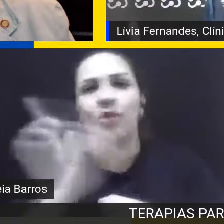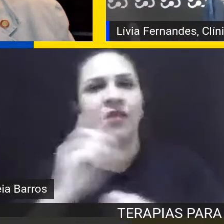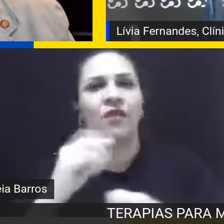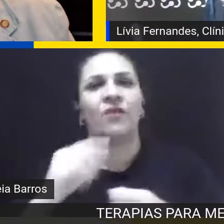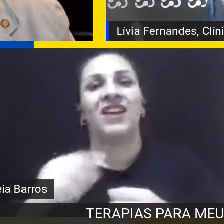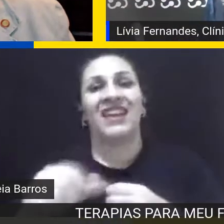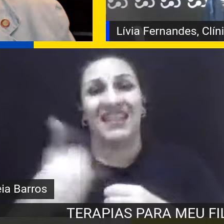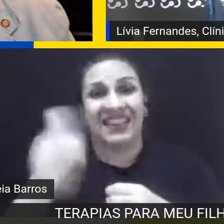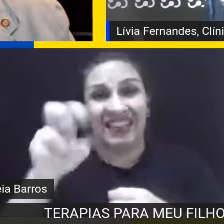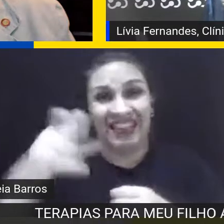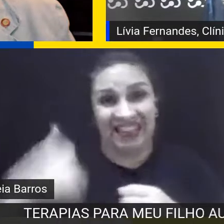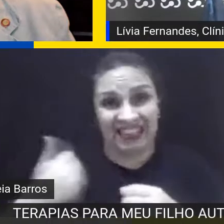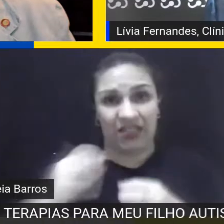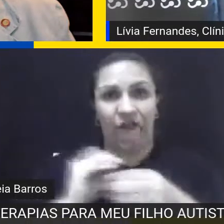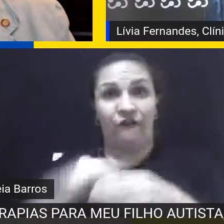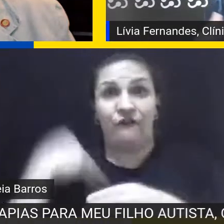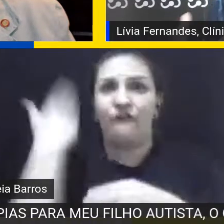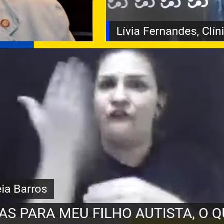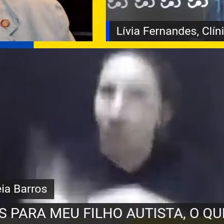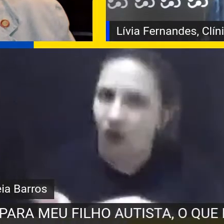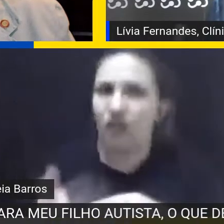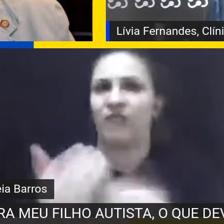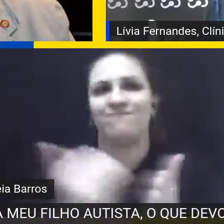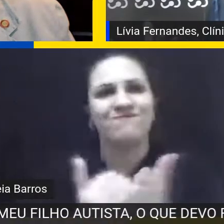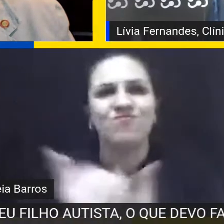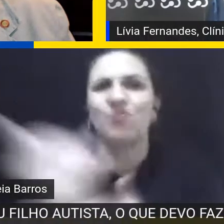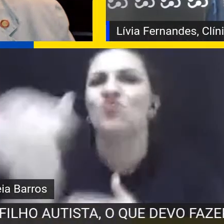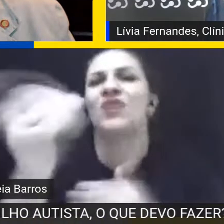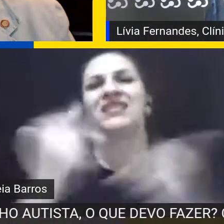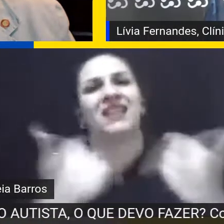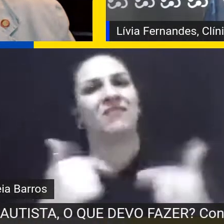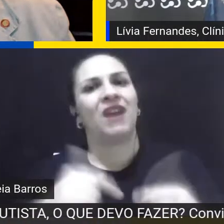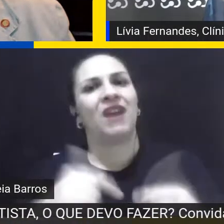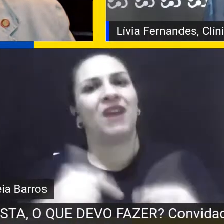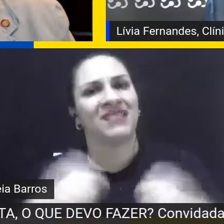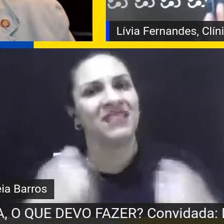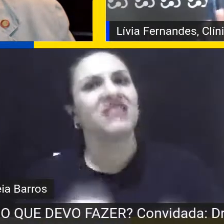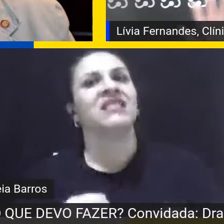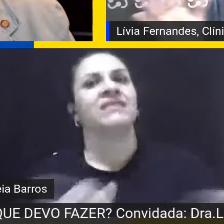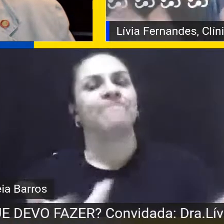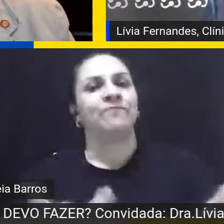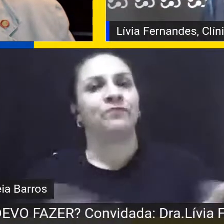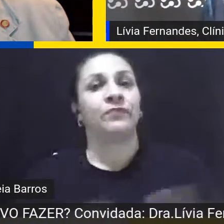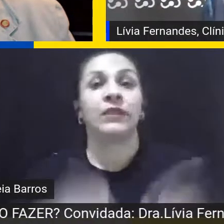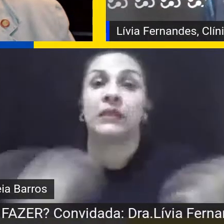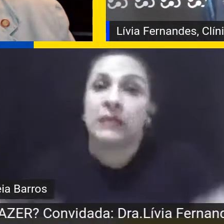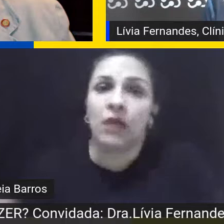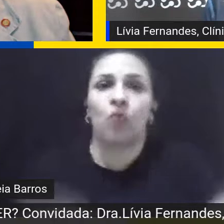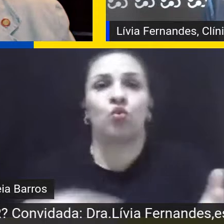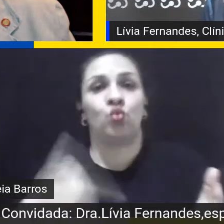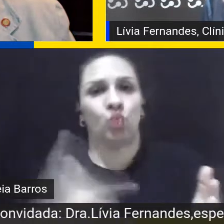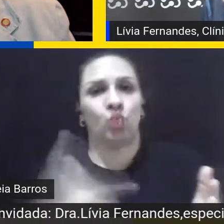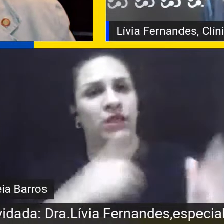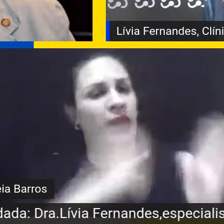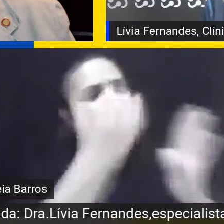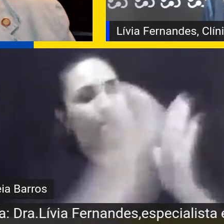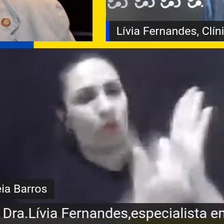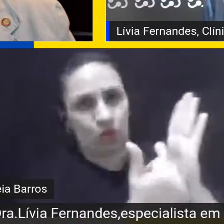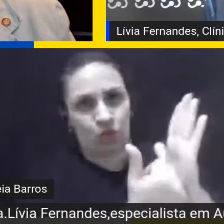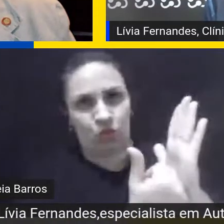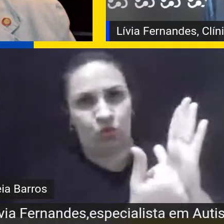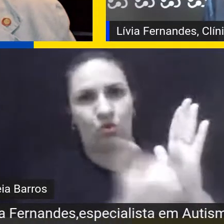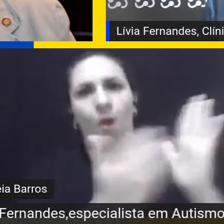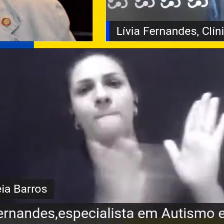primeira infância, né? Então, é um projeto que a gente tem ainda, se Deus quiser vai sair do papel, mas que é